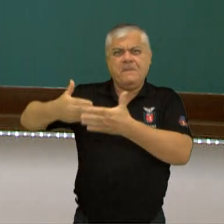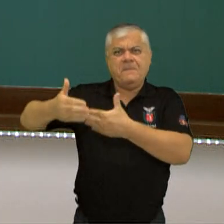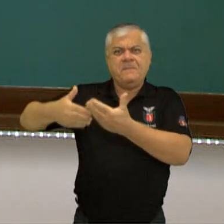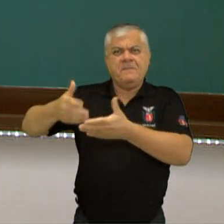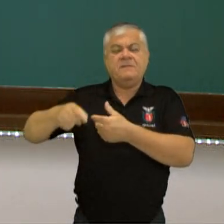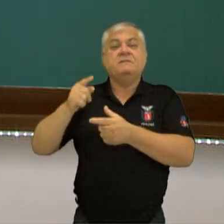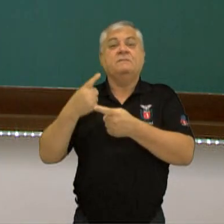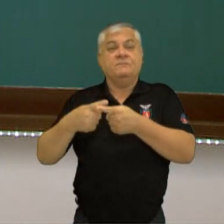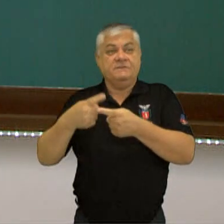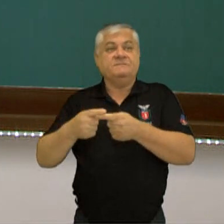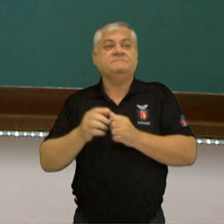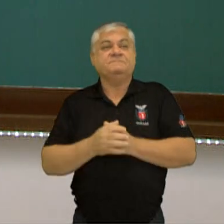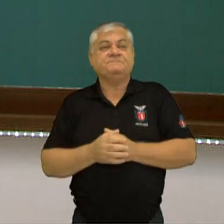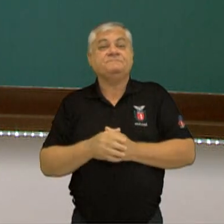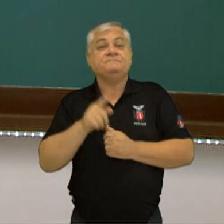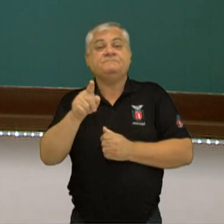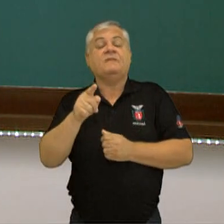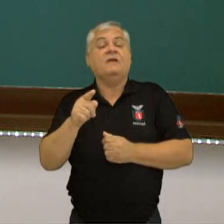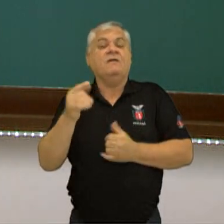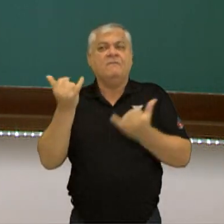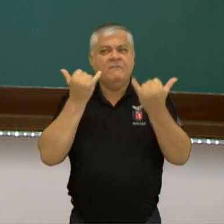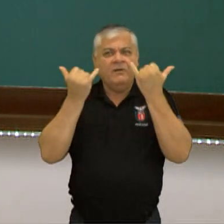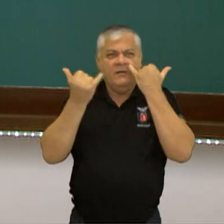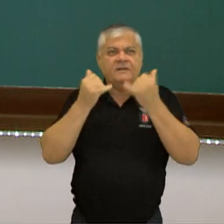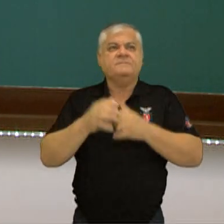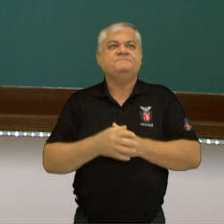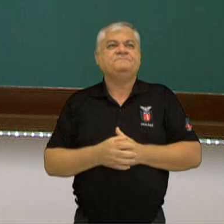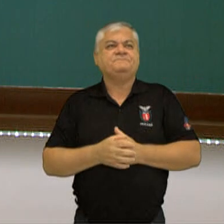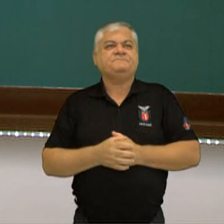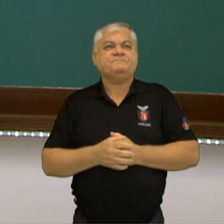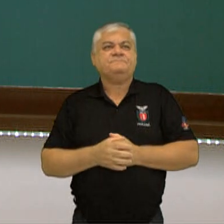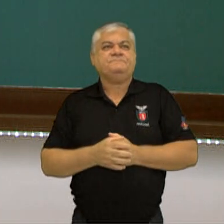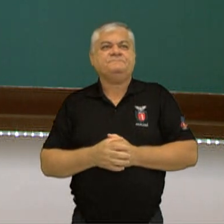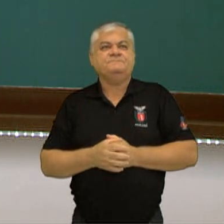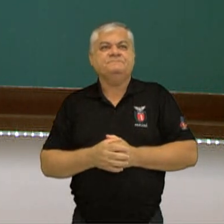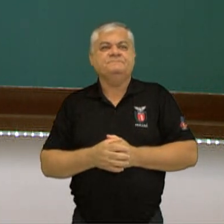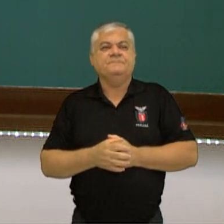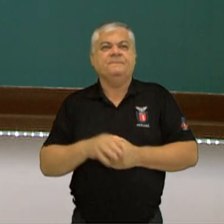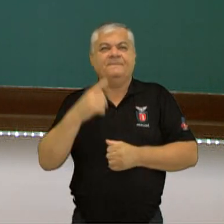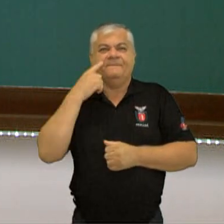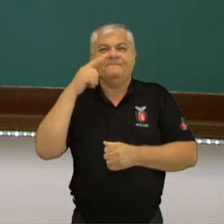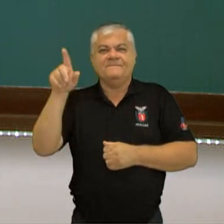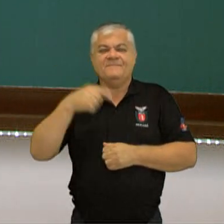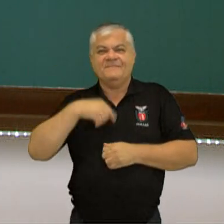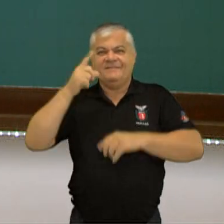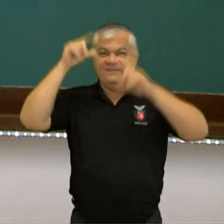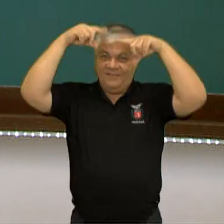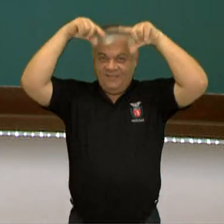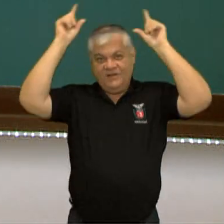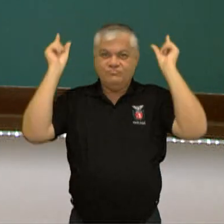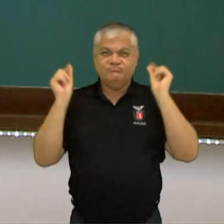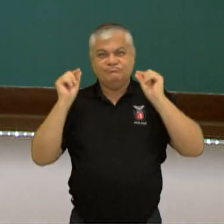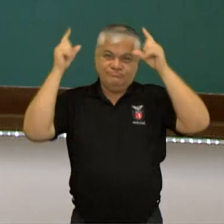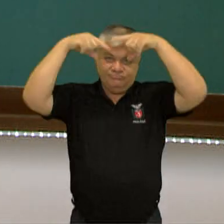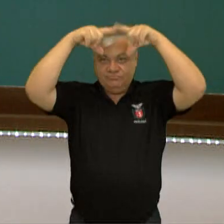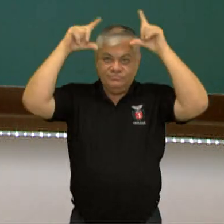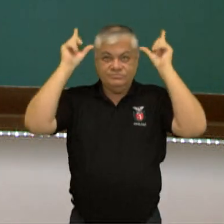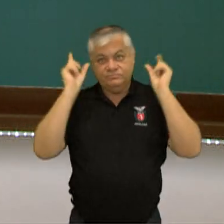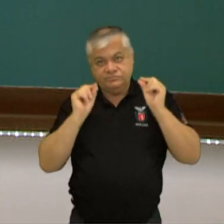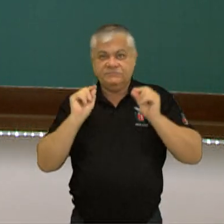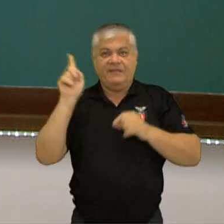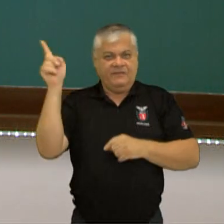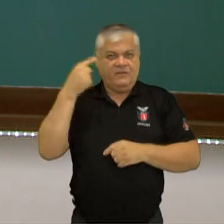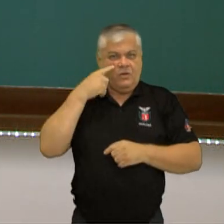ser resgatado, que aí você ouviu falar, tá? Então, destaque para a figura do bobo da corte, presta atenção